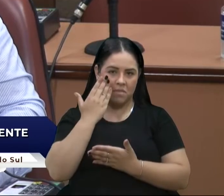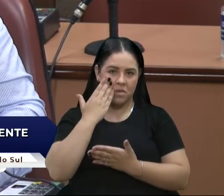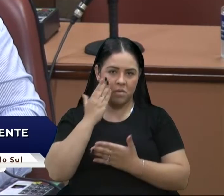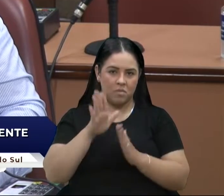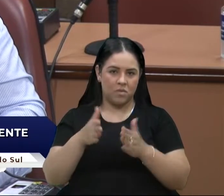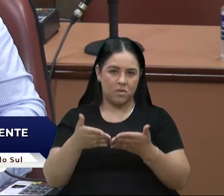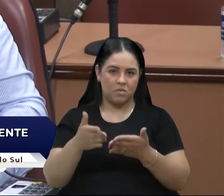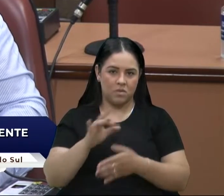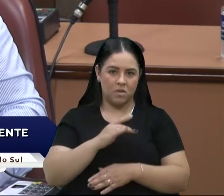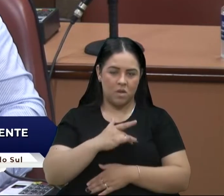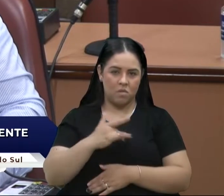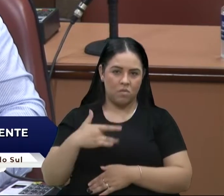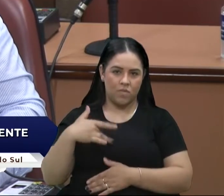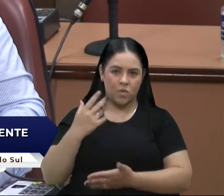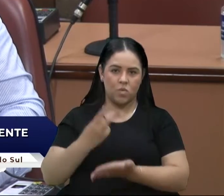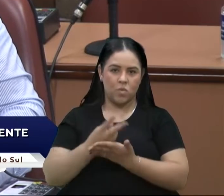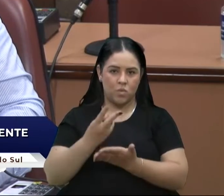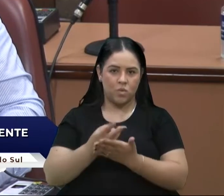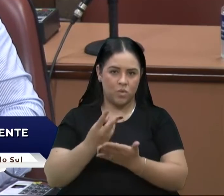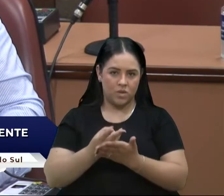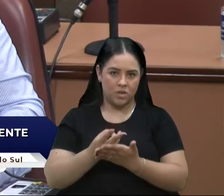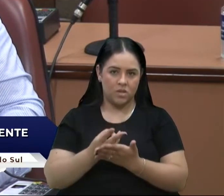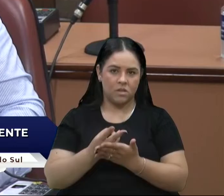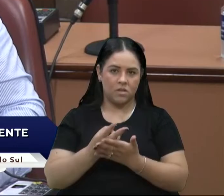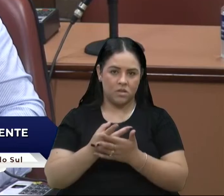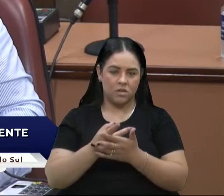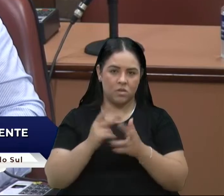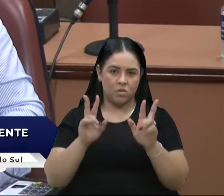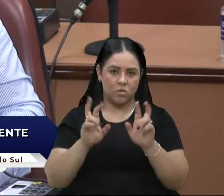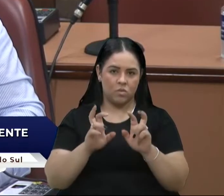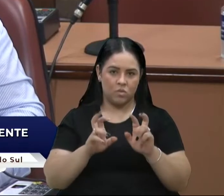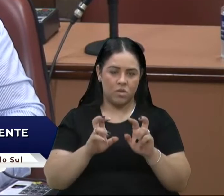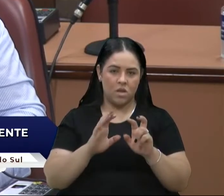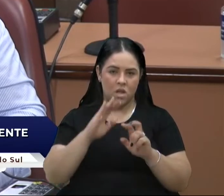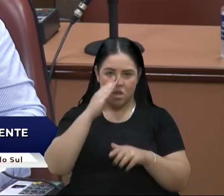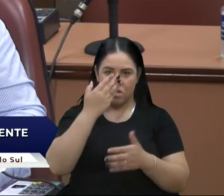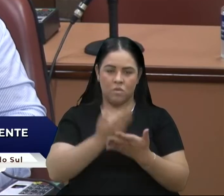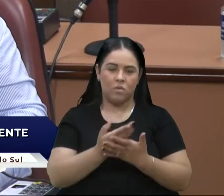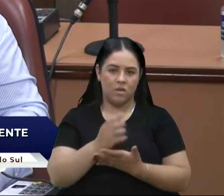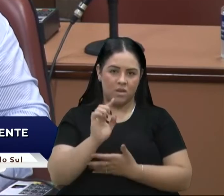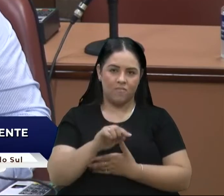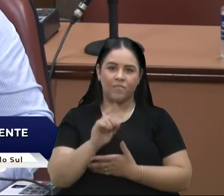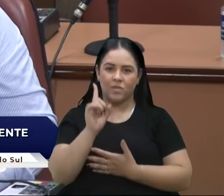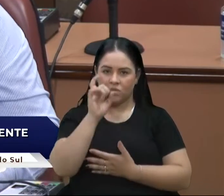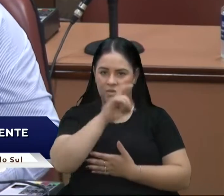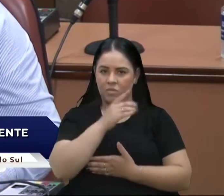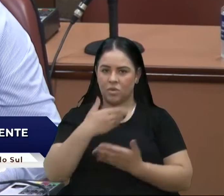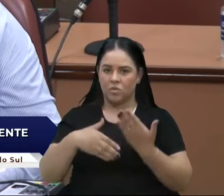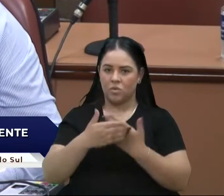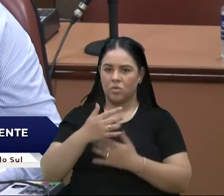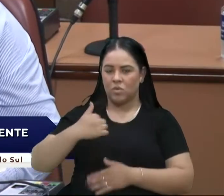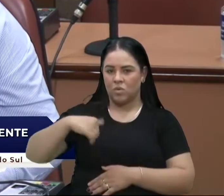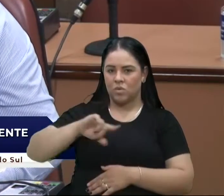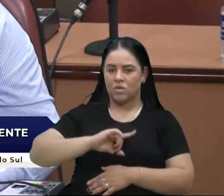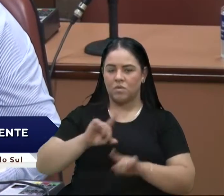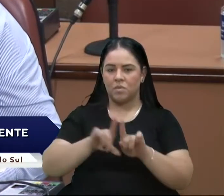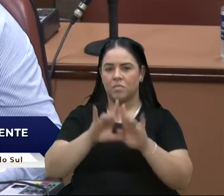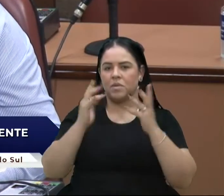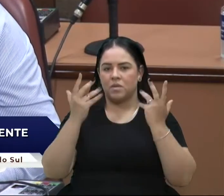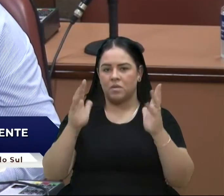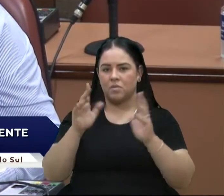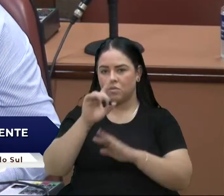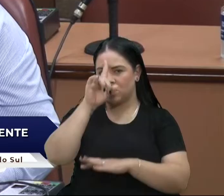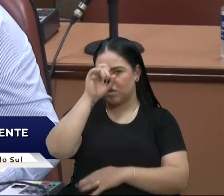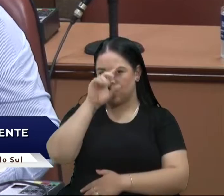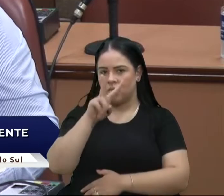vai continuar aí a par desses assuntos, eu acho que é um assunto sensível a todos nós. Parabenizar também o Hospital Virvi Ramos